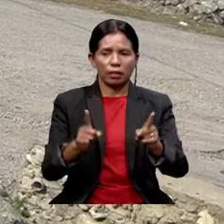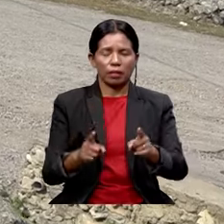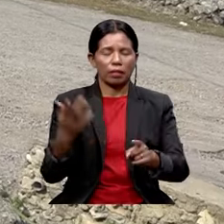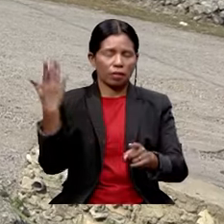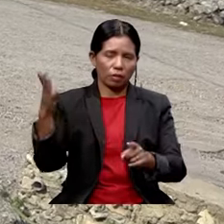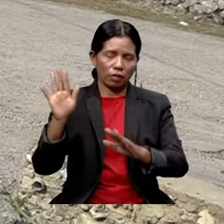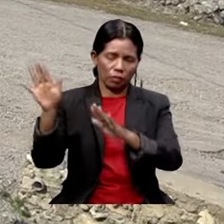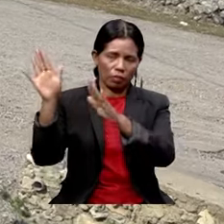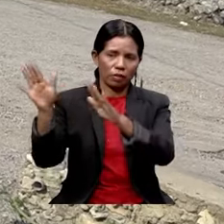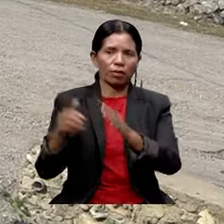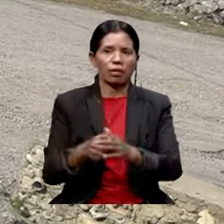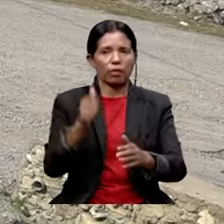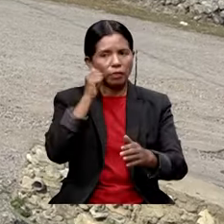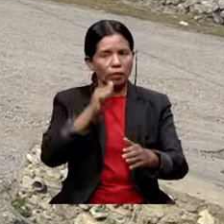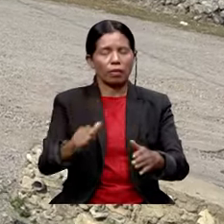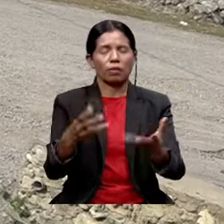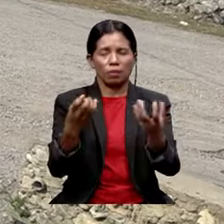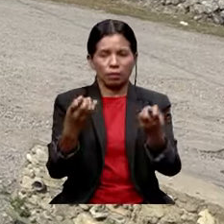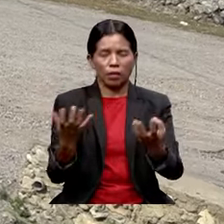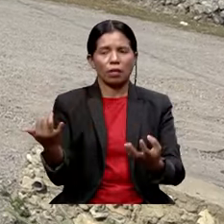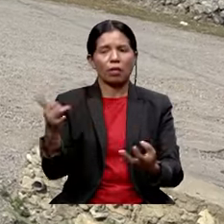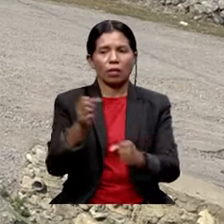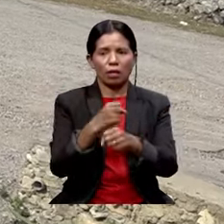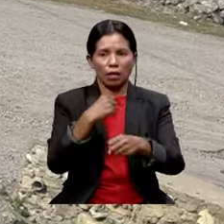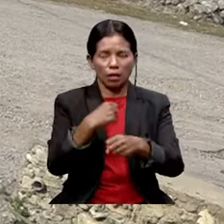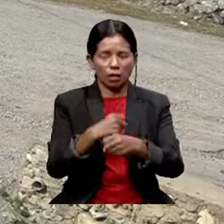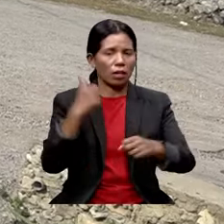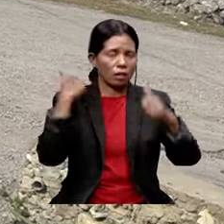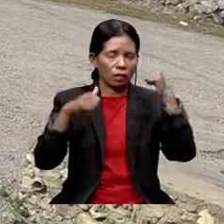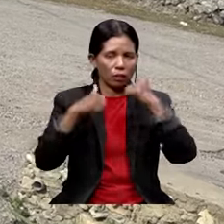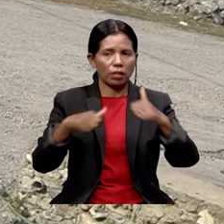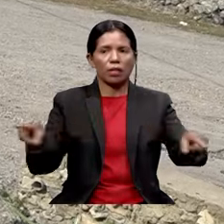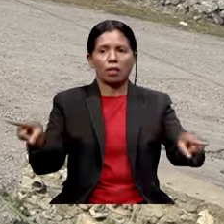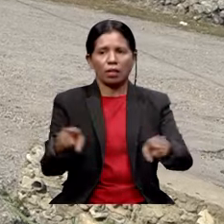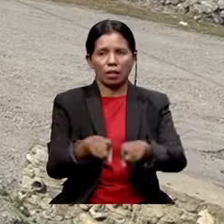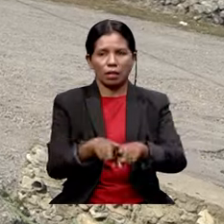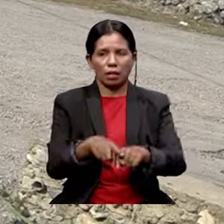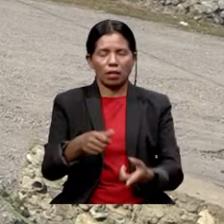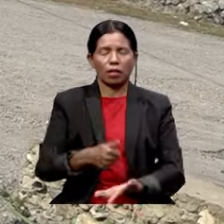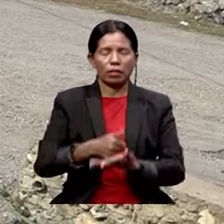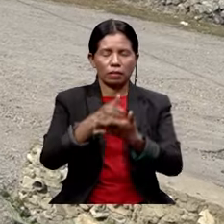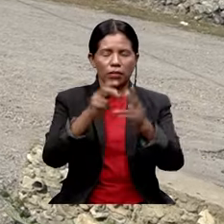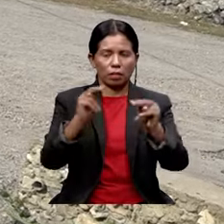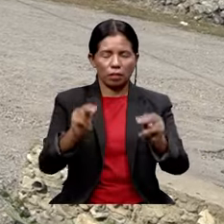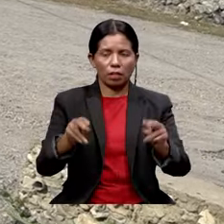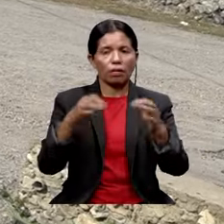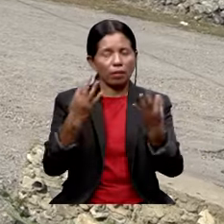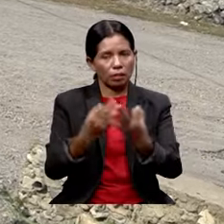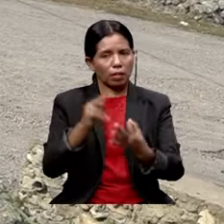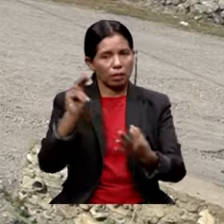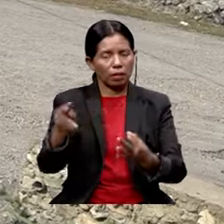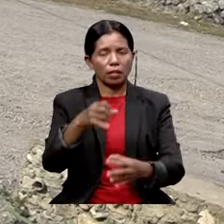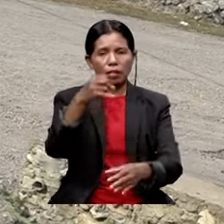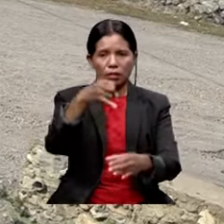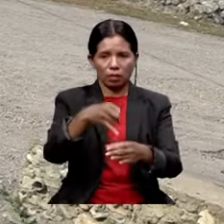area rural feto sira barra mak halao atividade hanesang atende necessidade básica familia nian,